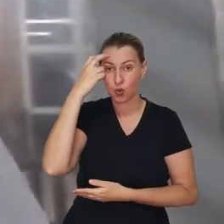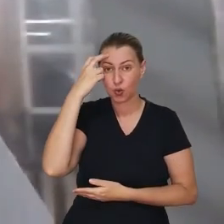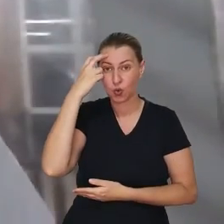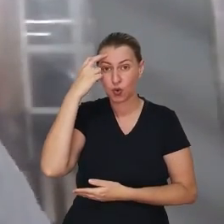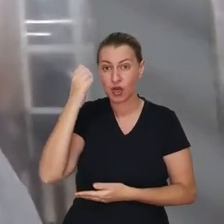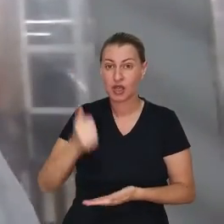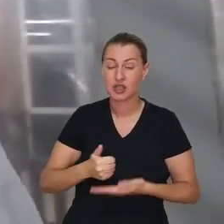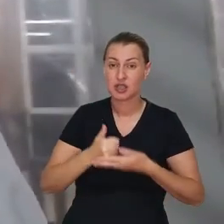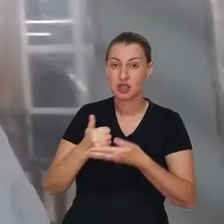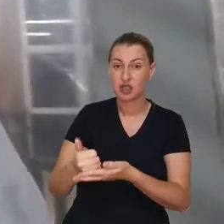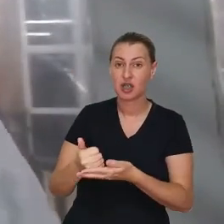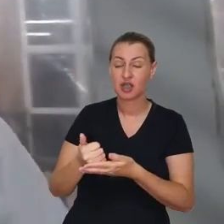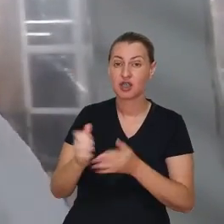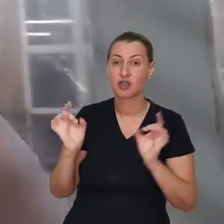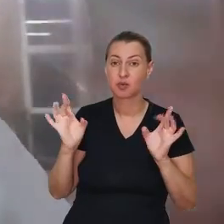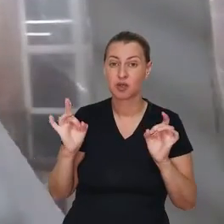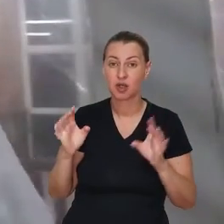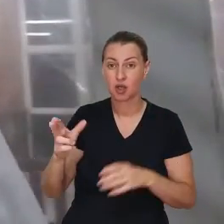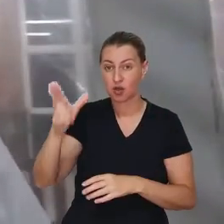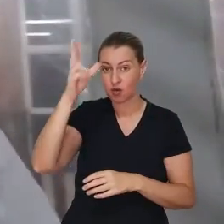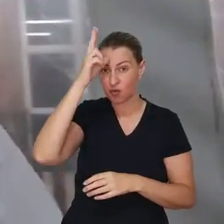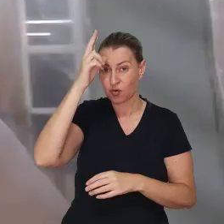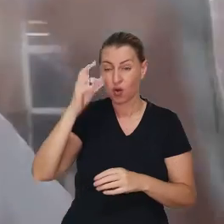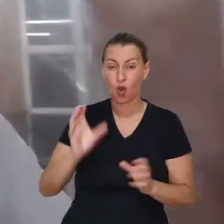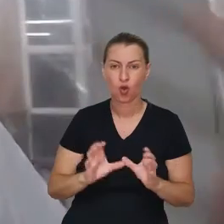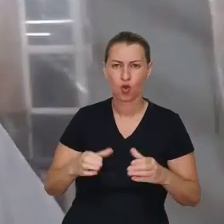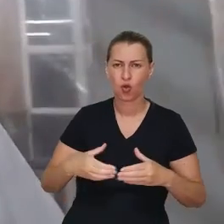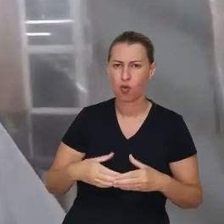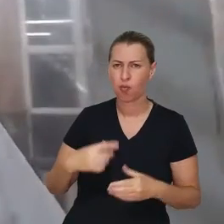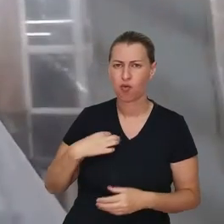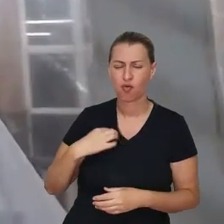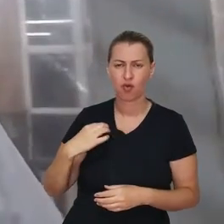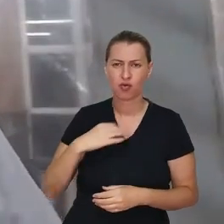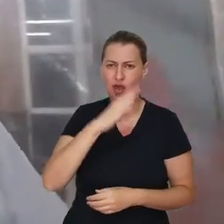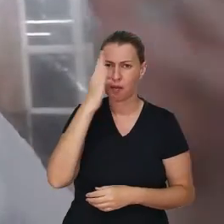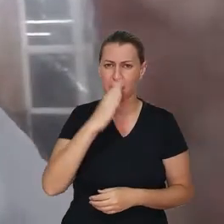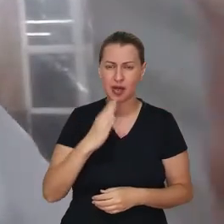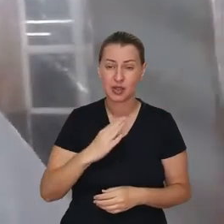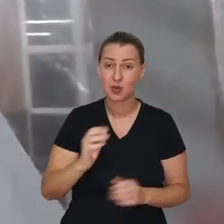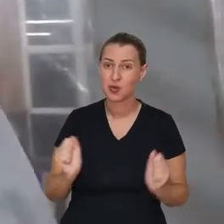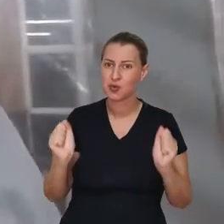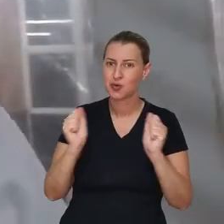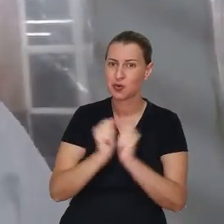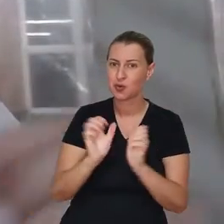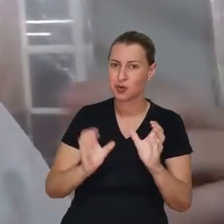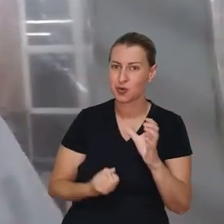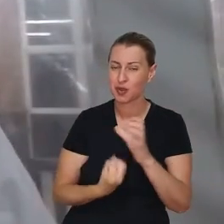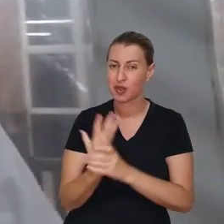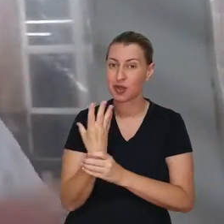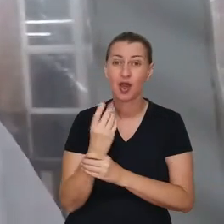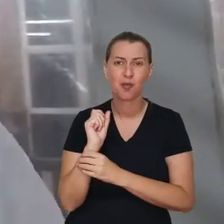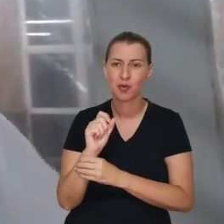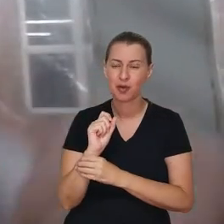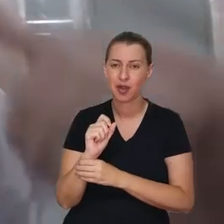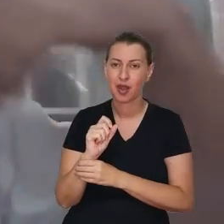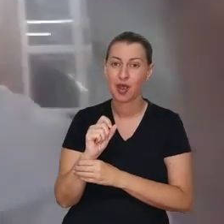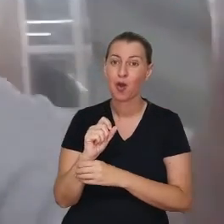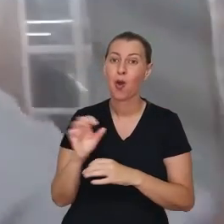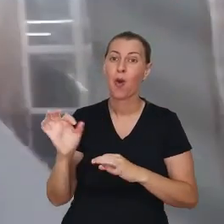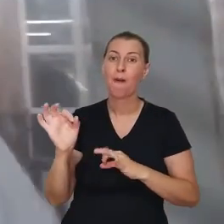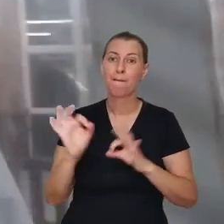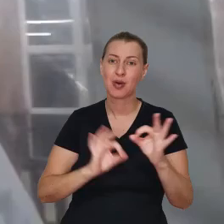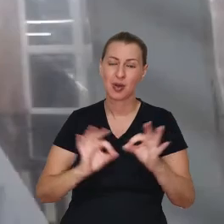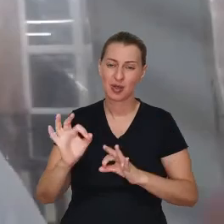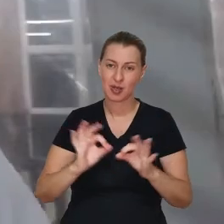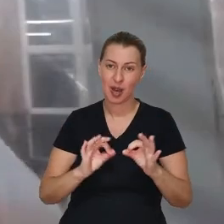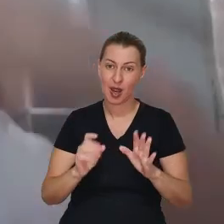nosso SAI, Equipe Voluntária Brasil, juntamos todo mundo e criamos o projeto chamado Juntos e Protegidos. Então, a gente tem